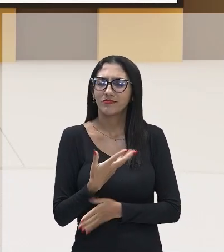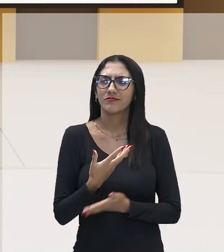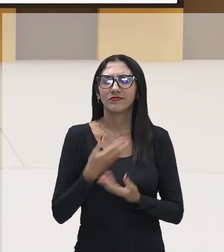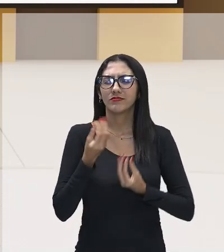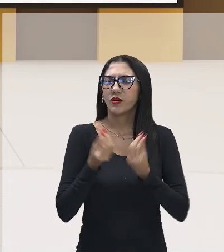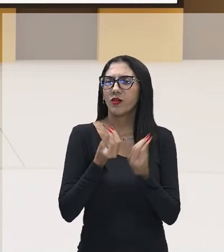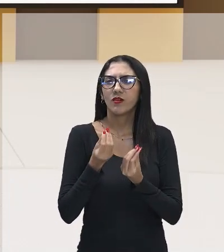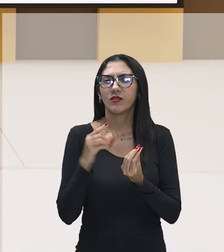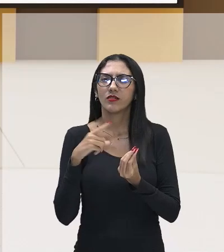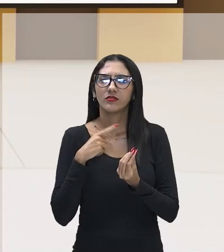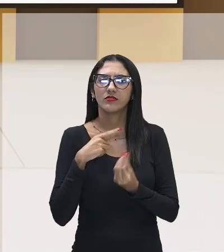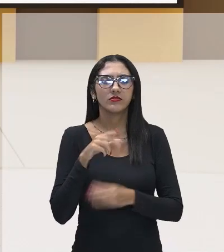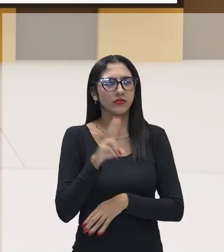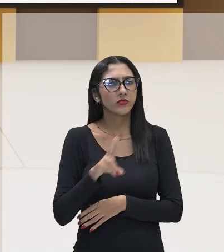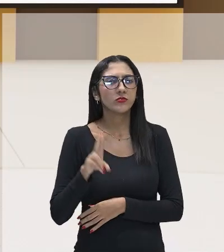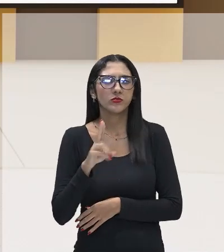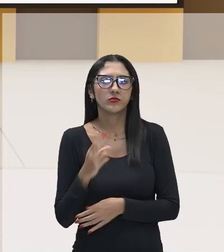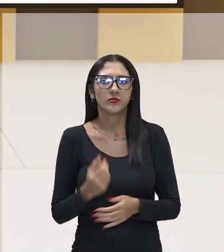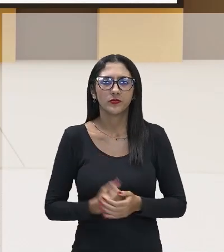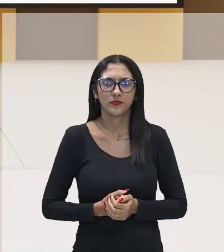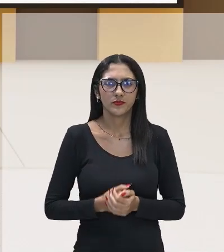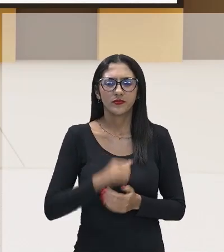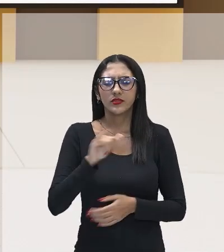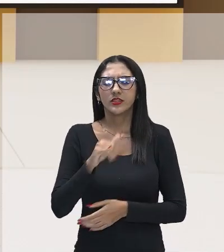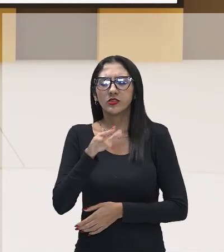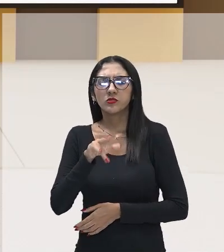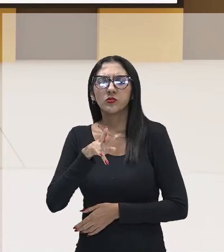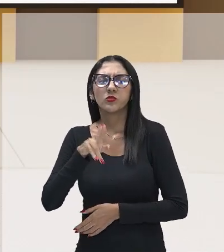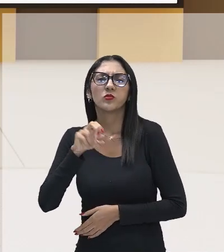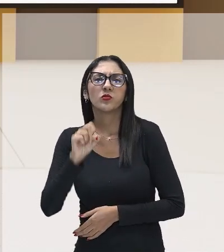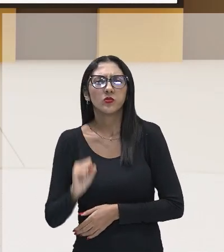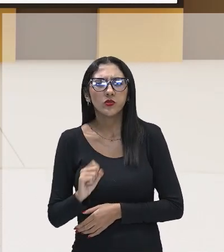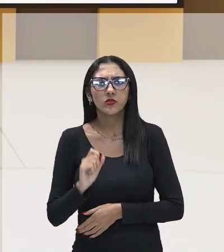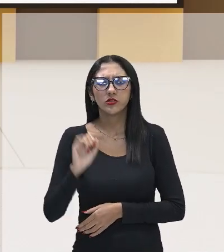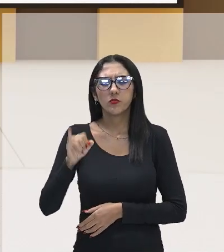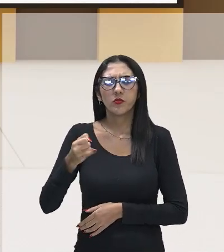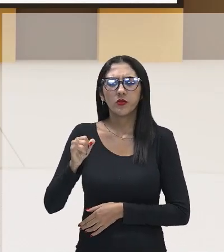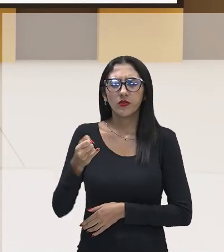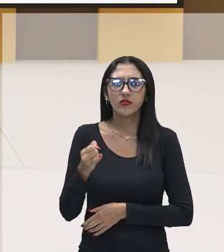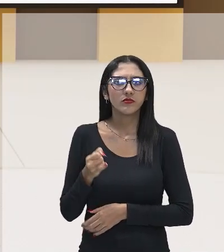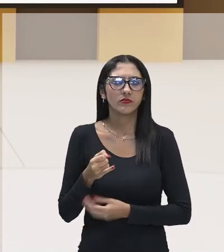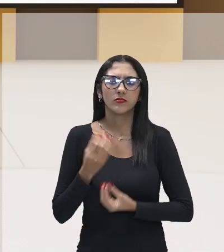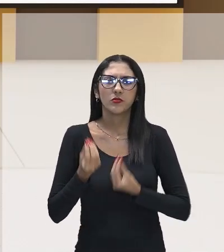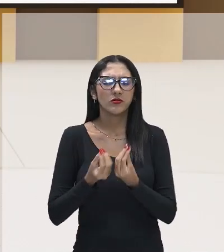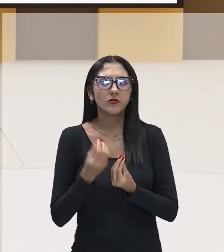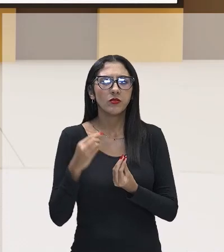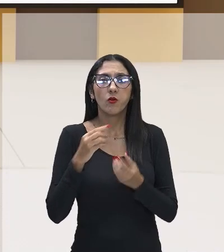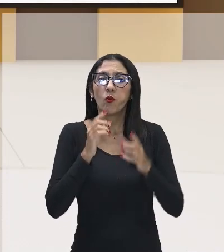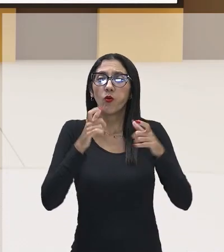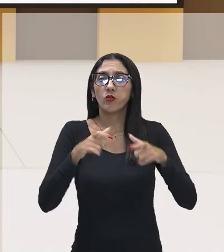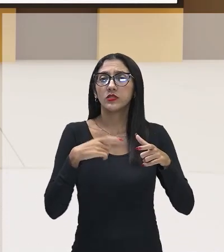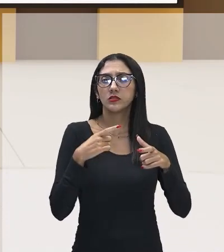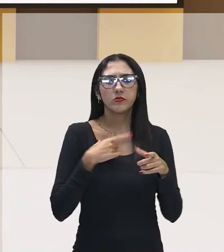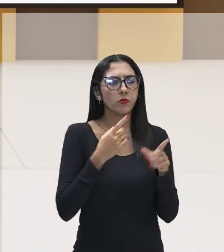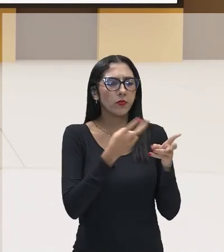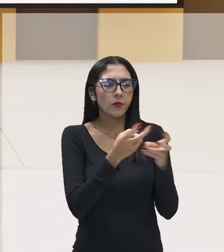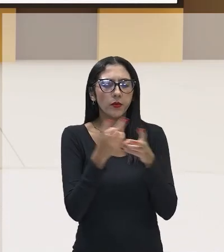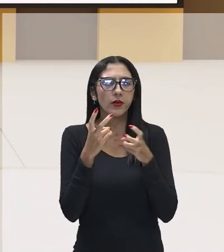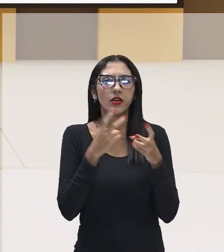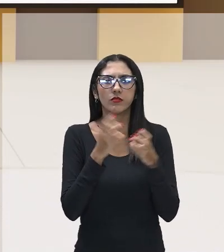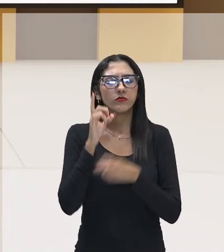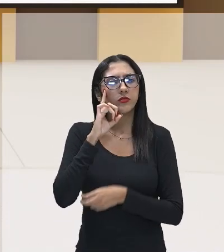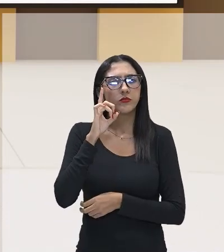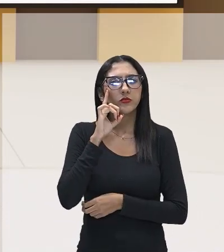aparecem ali para a gente, né? Juros, o que são juros? Né? Onde é que a gente consegue ver juros aqui no nosso dia a dia? Então, tudo